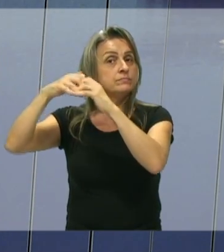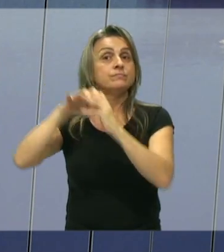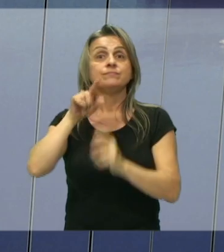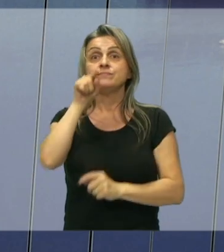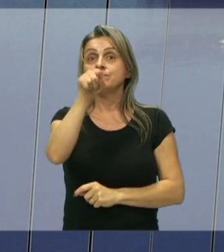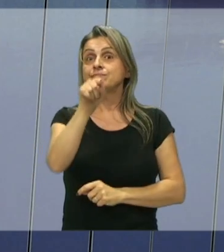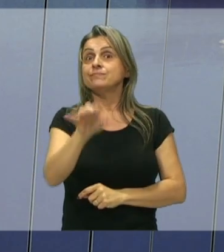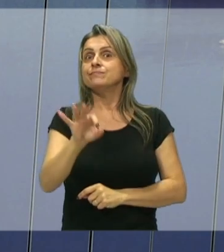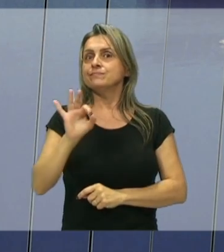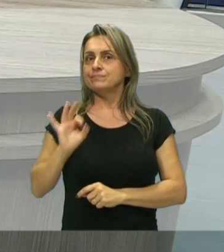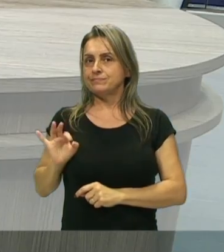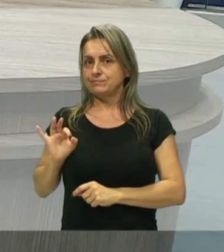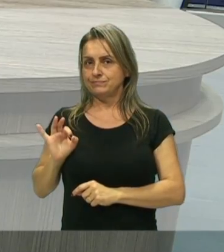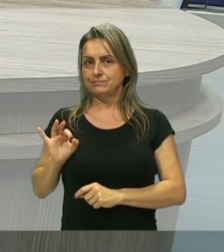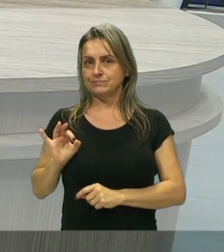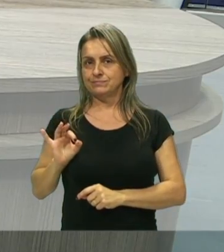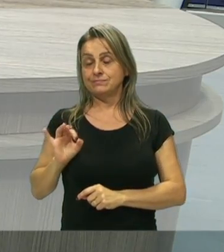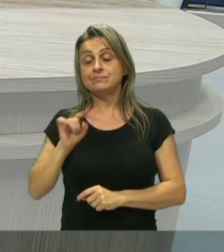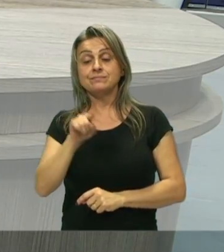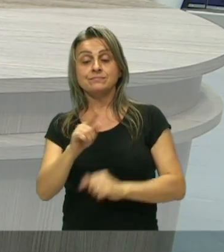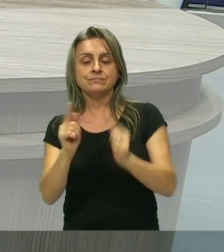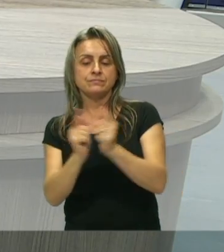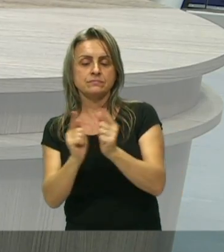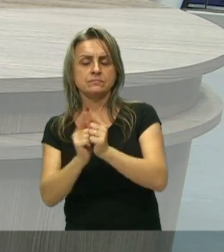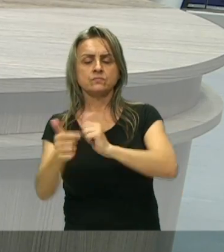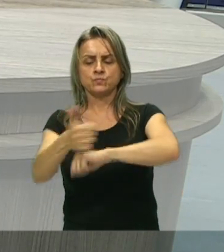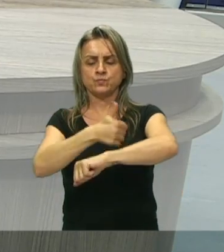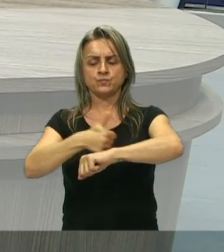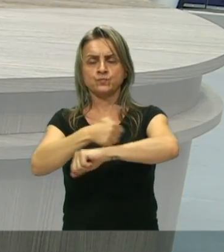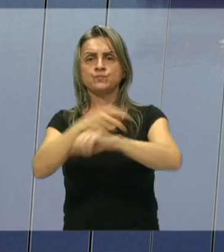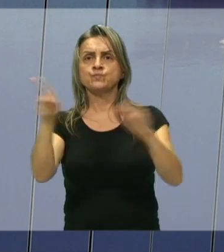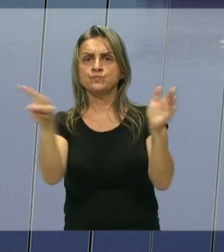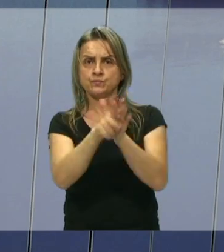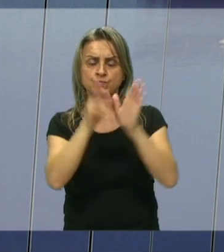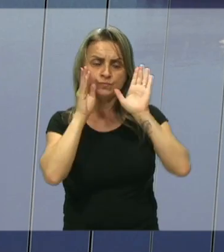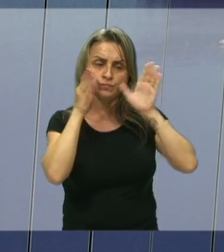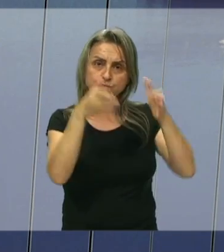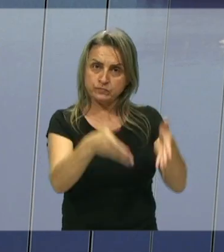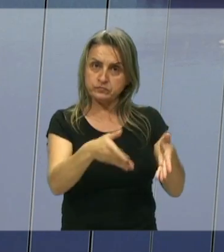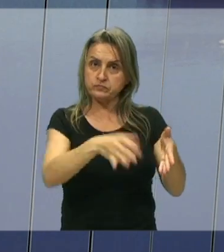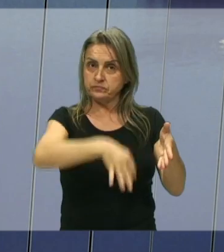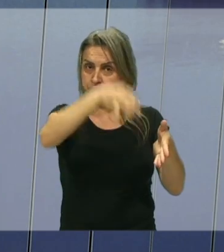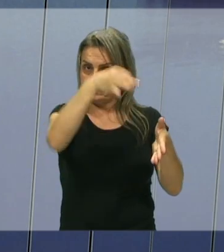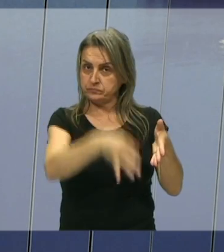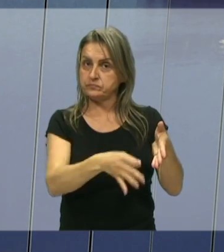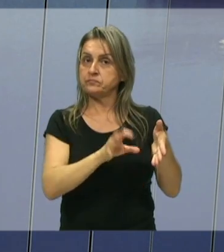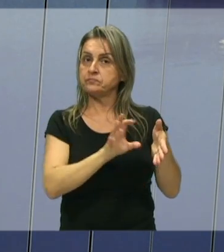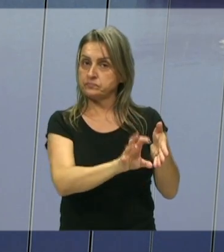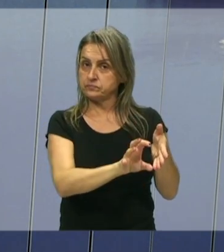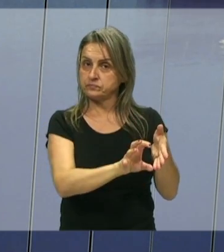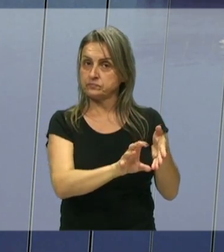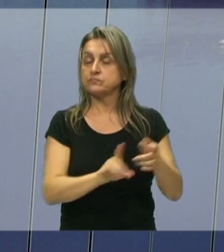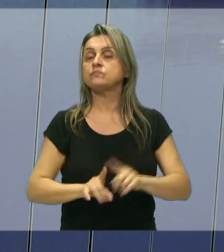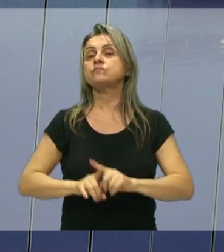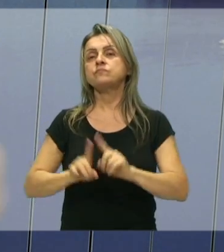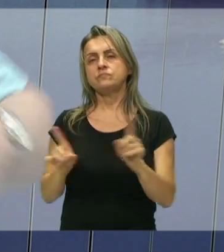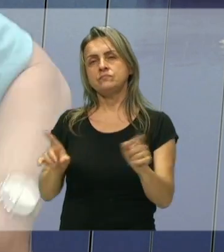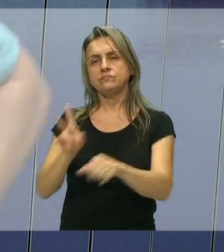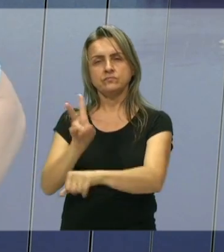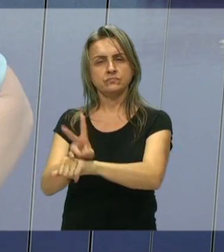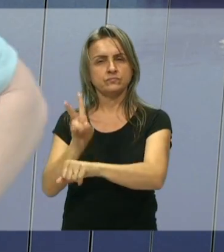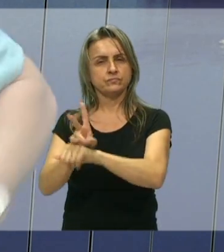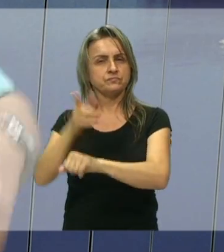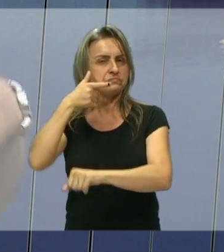ser atendido por um profissional especialista. Mas para aquela prevenção, para